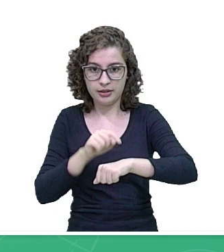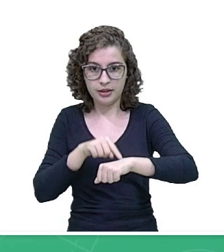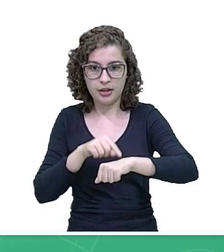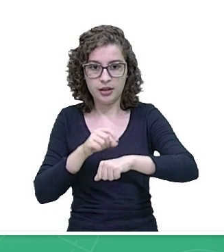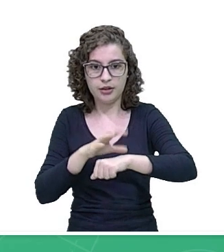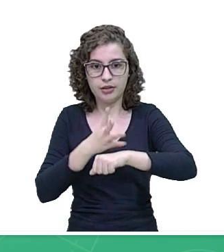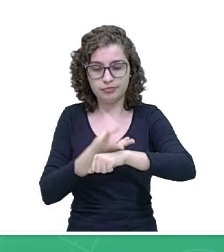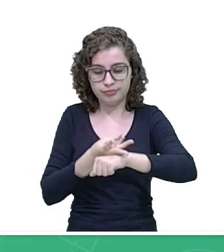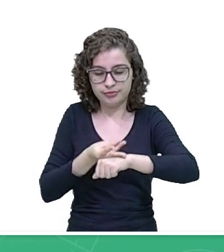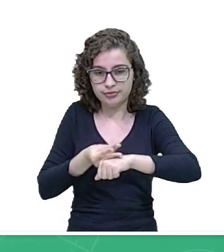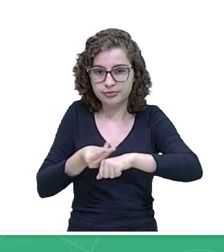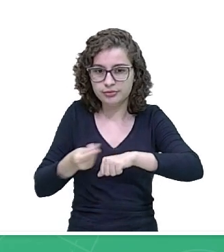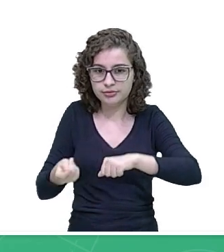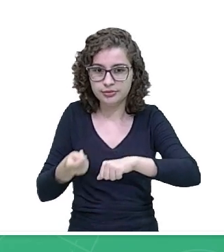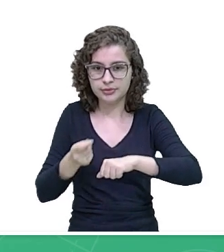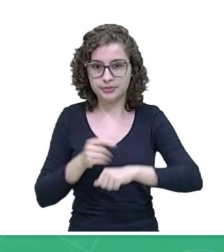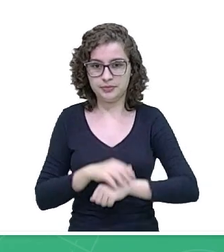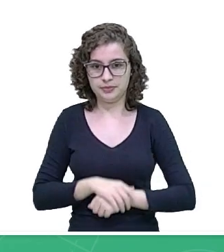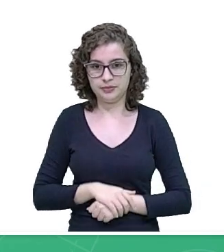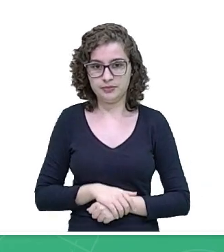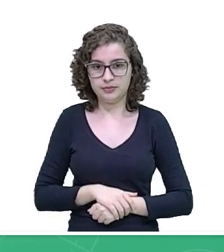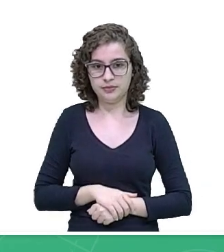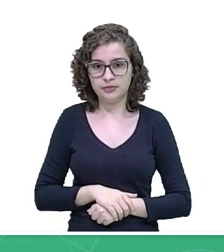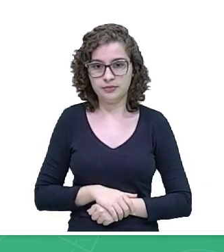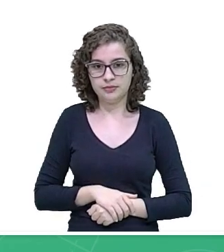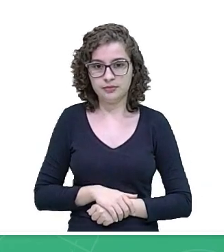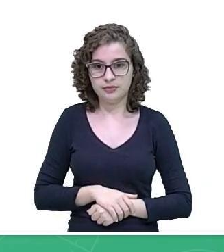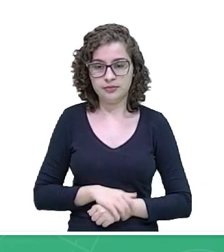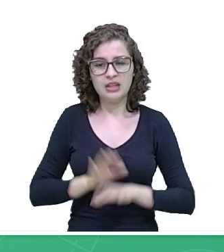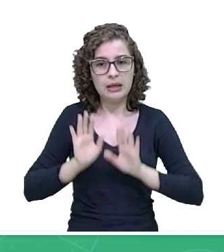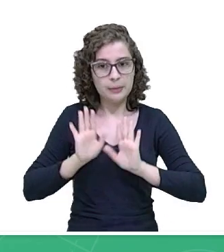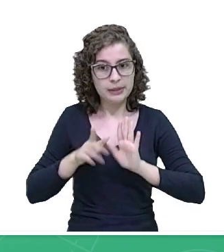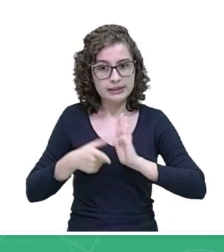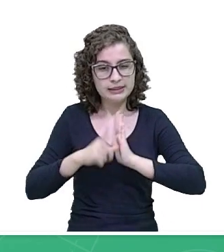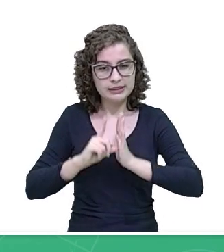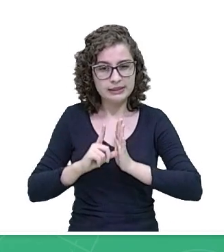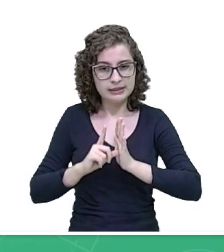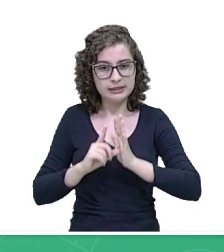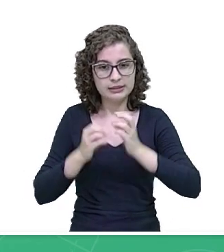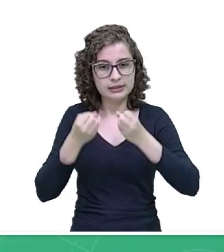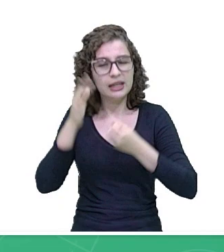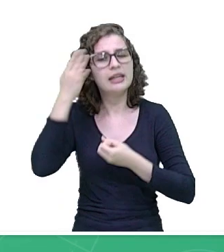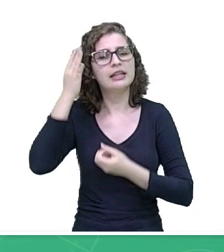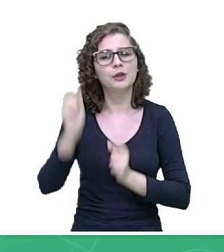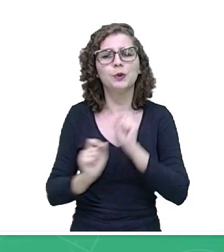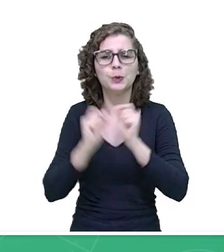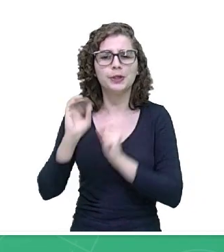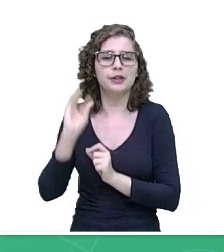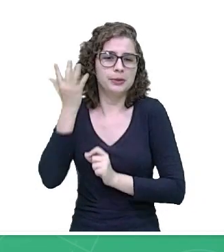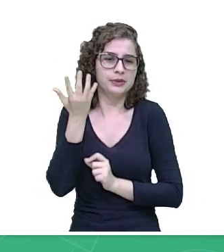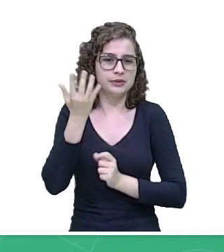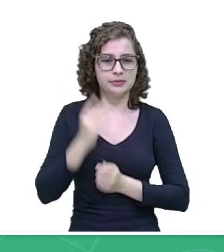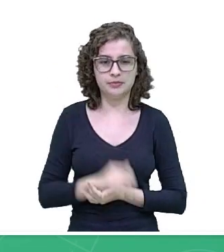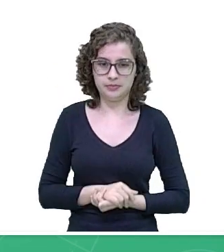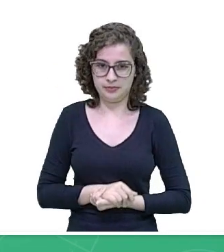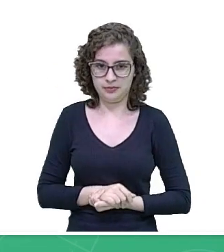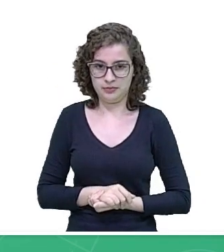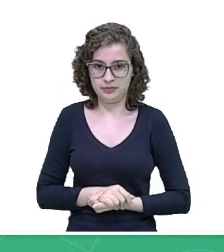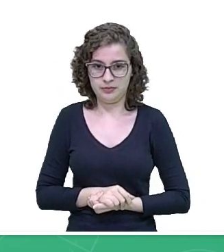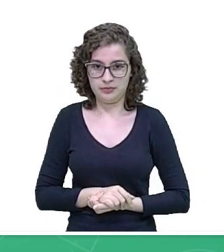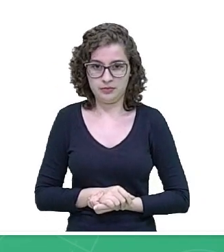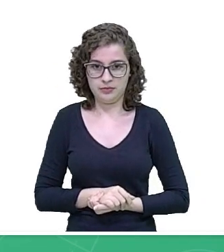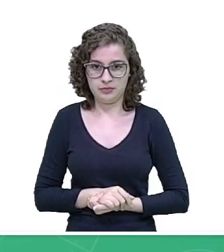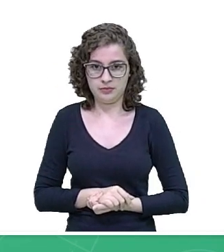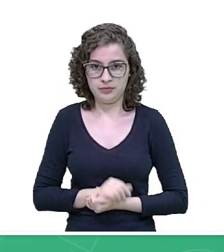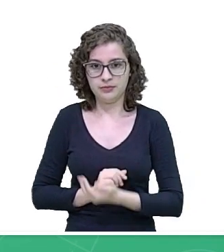liquefaz-se. Aí, vamos primeiramente, antes da questão da pergunta, vamos entender aqui. Primeira coisa,